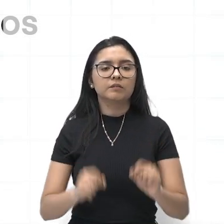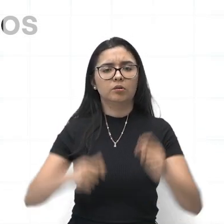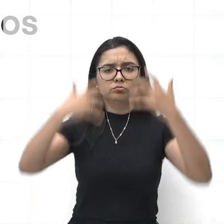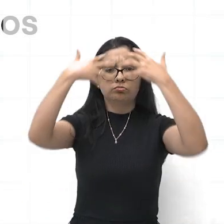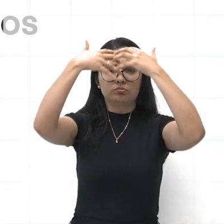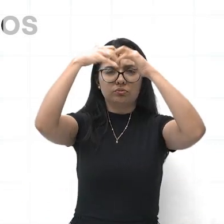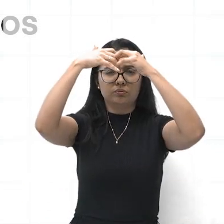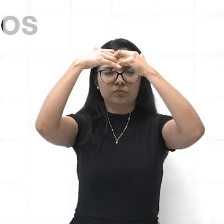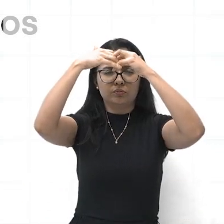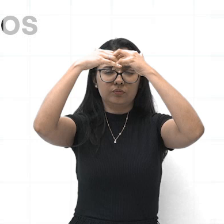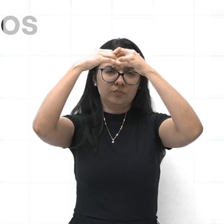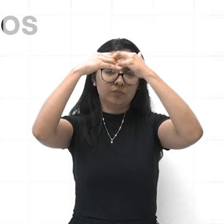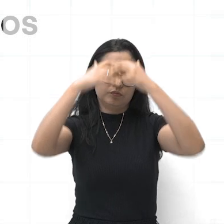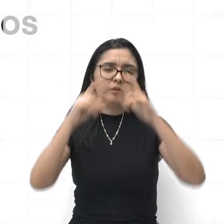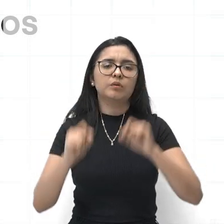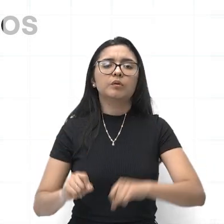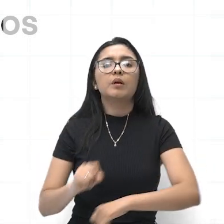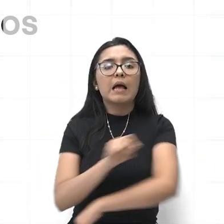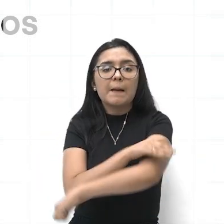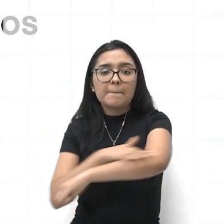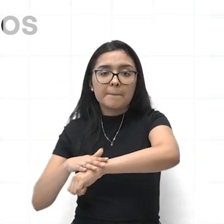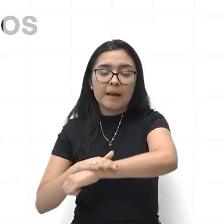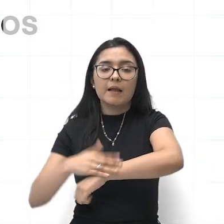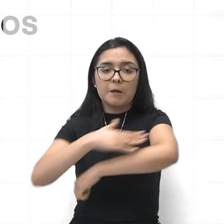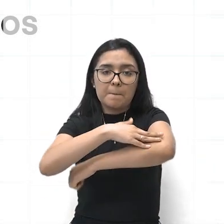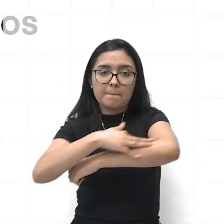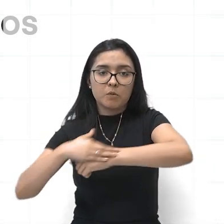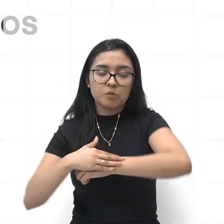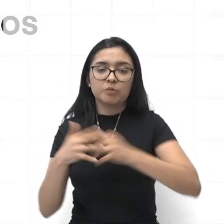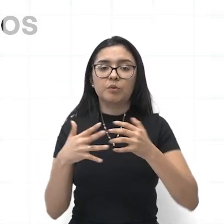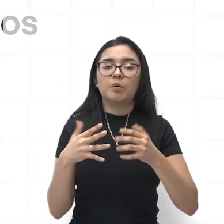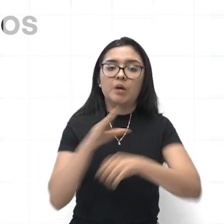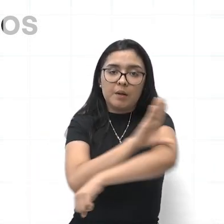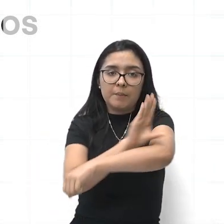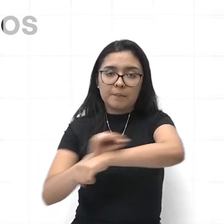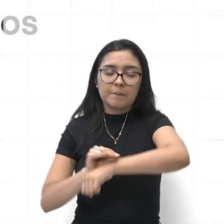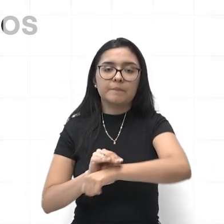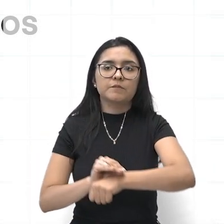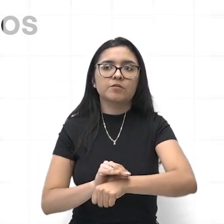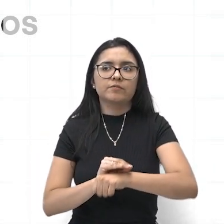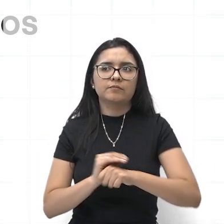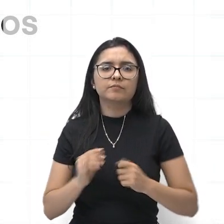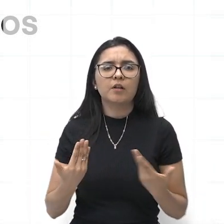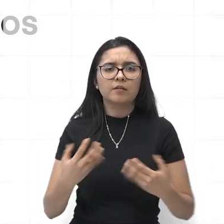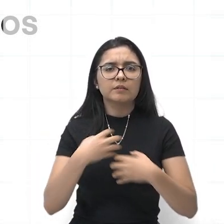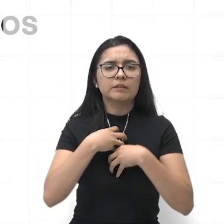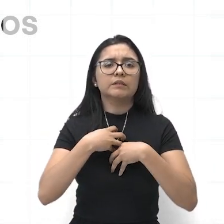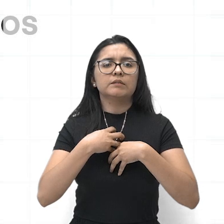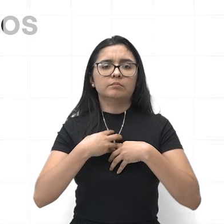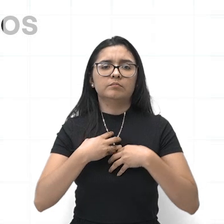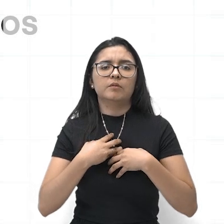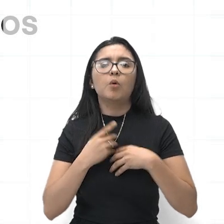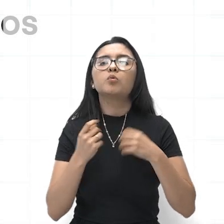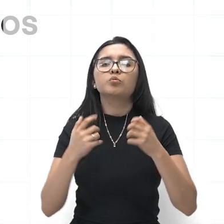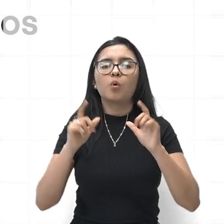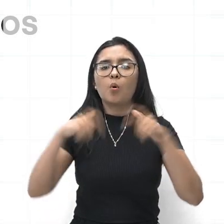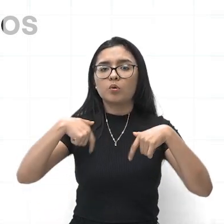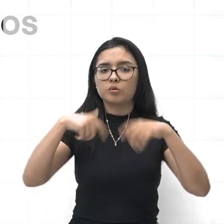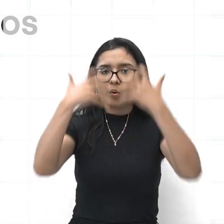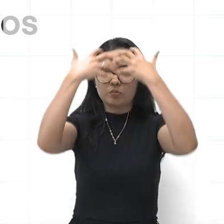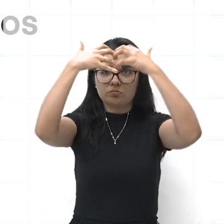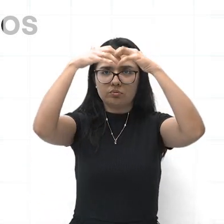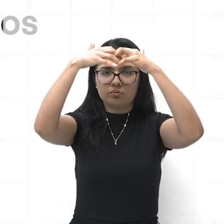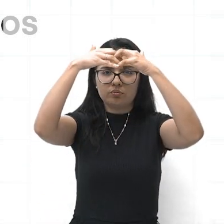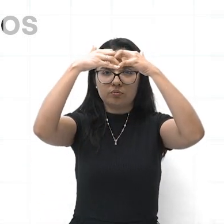receptores sensoriais em sua pele, músculos e tendões já vão enviar esta informação de volta para o cérebro. Ela,